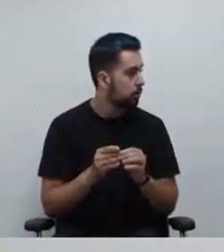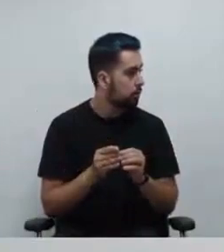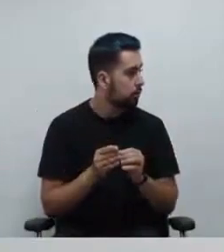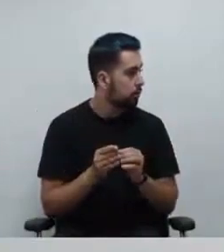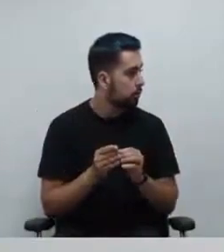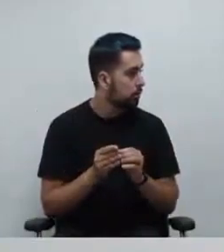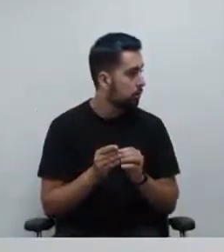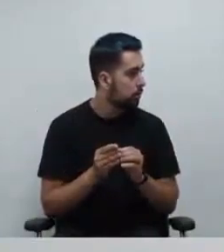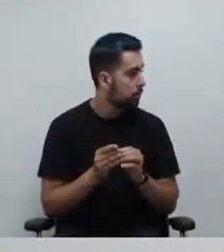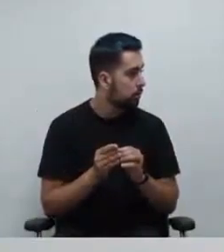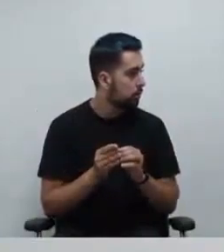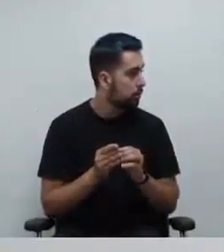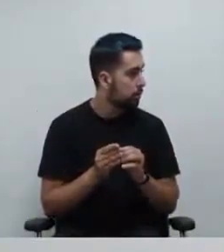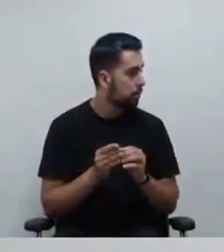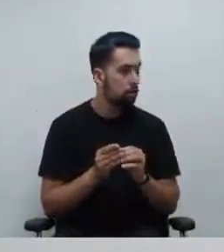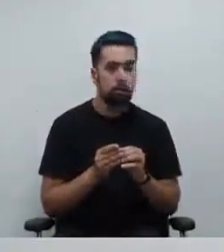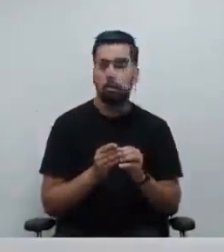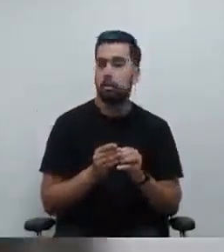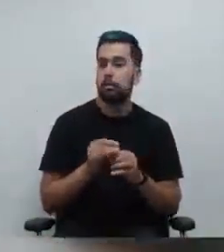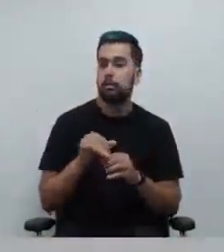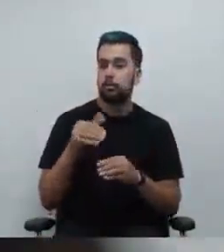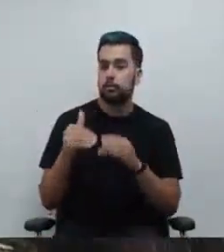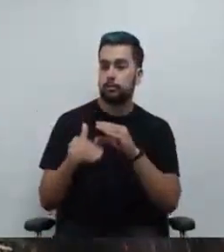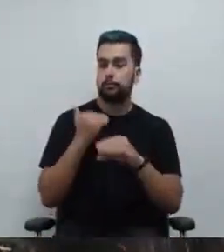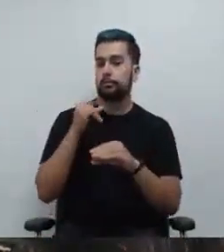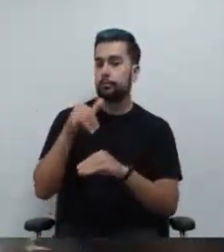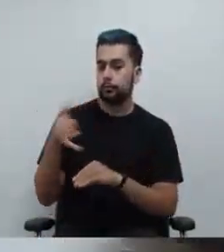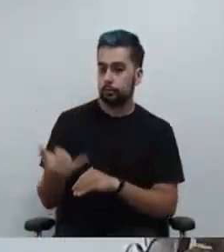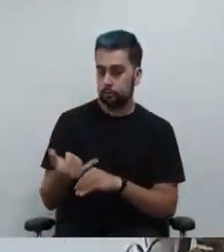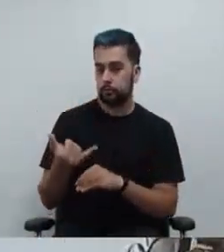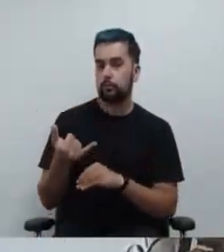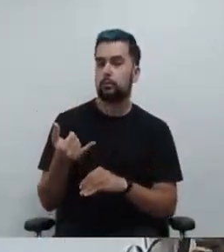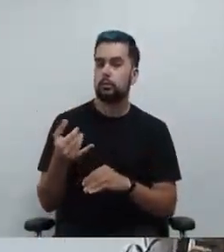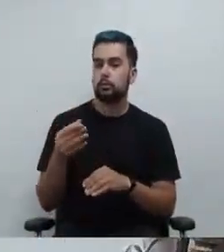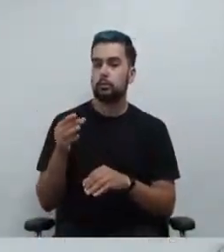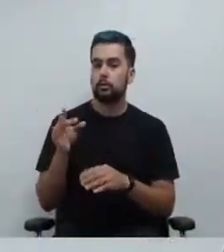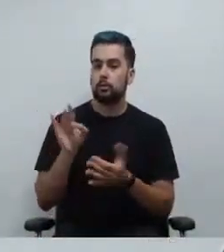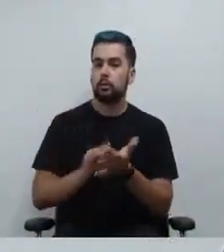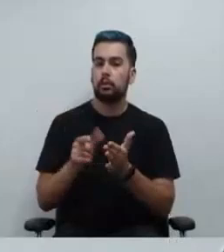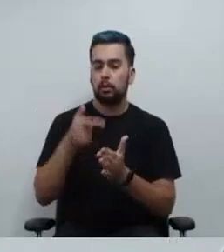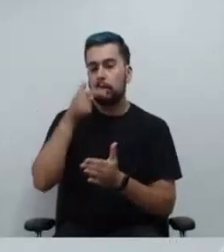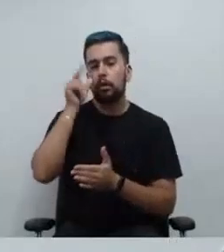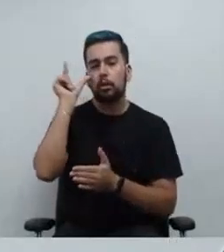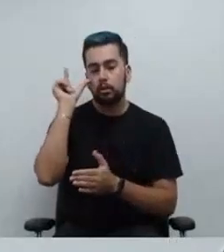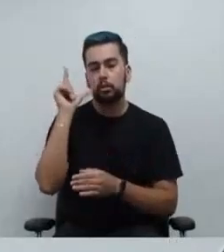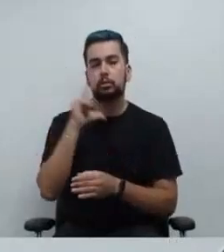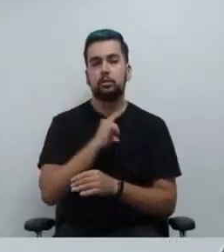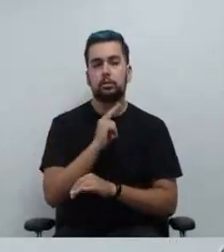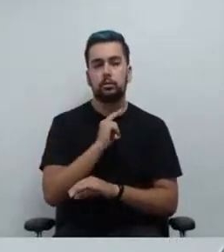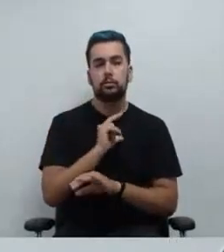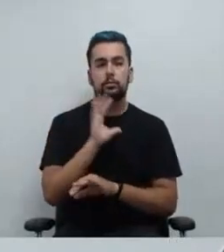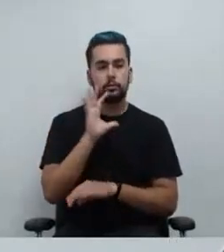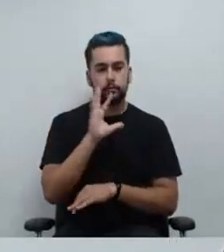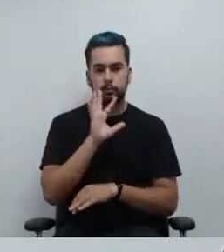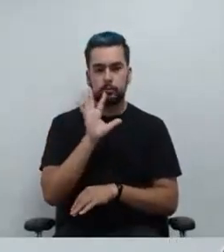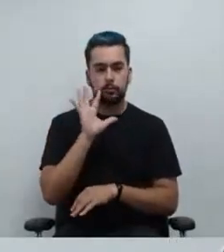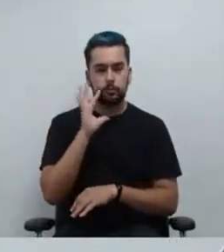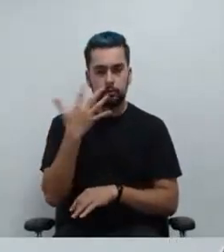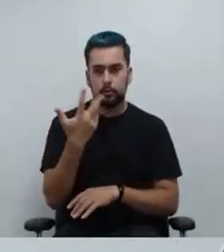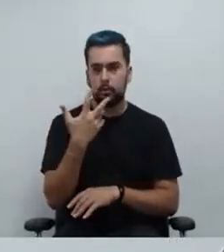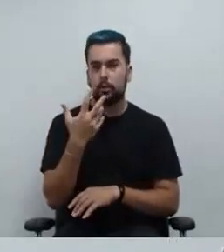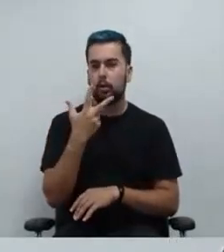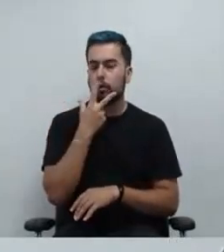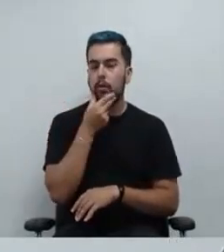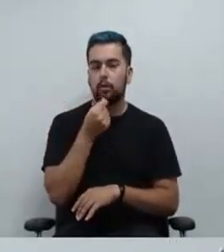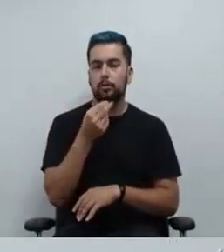Acabei de receber uma mensagem aqui da Jota. De fato, ontem a presidente da banca me informou que havia sido deferido, e aqui o Tomás acabou de me